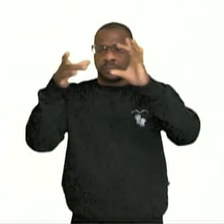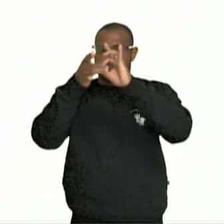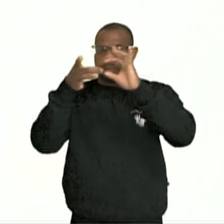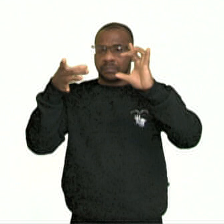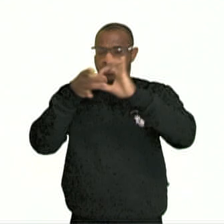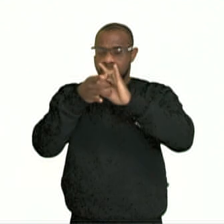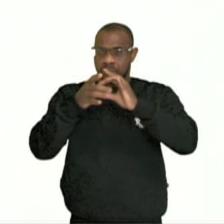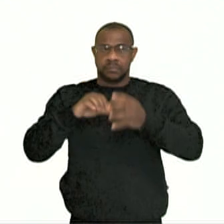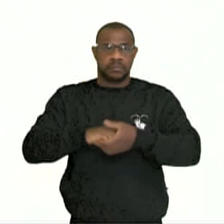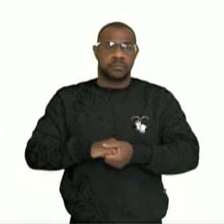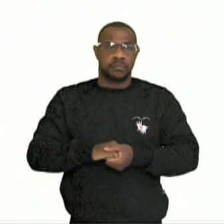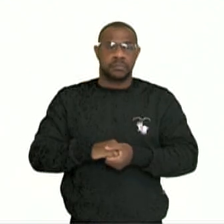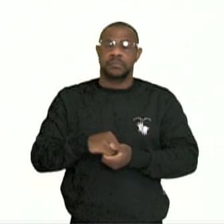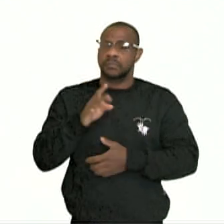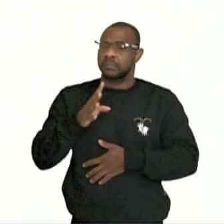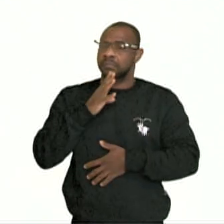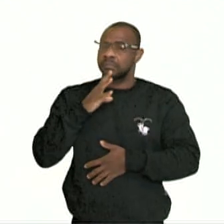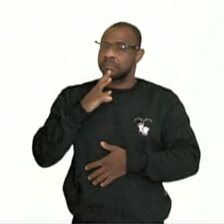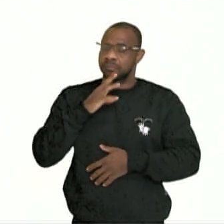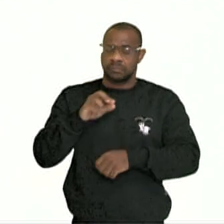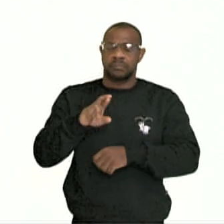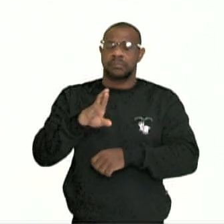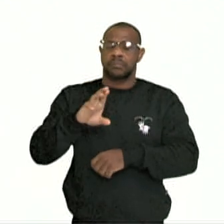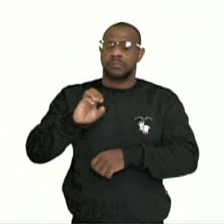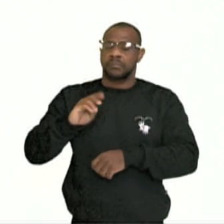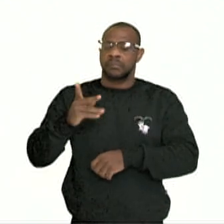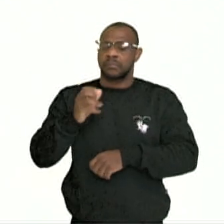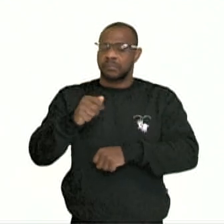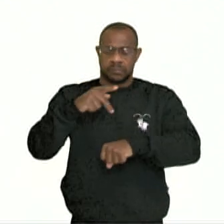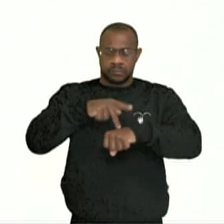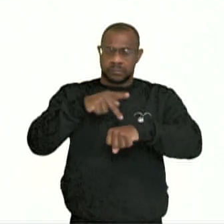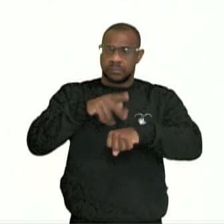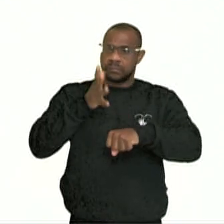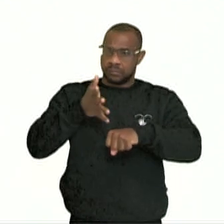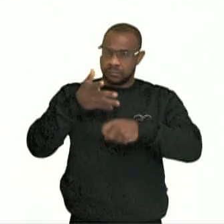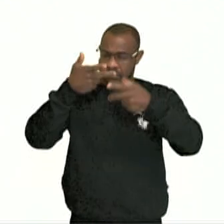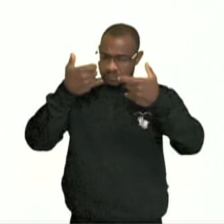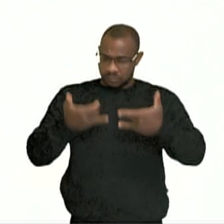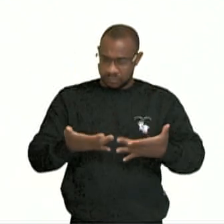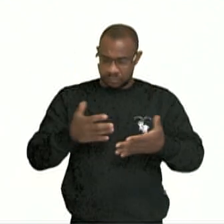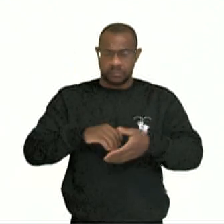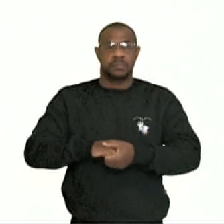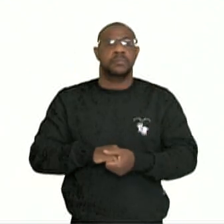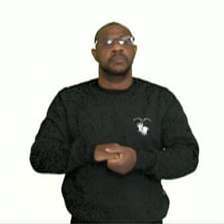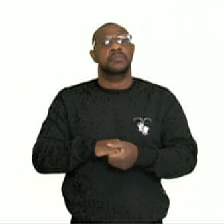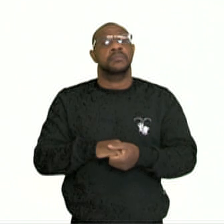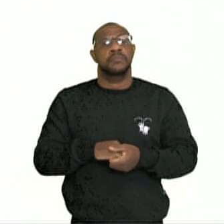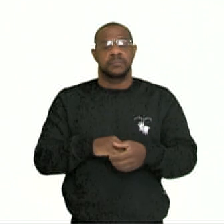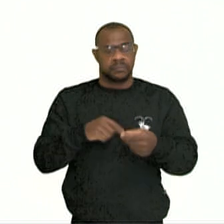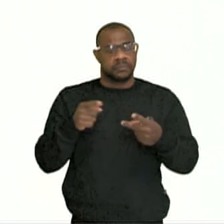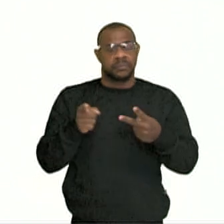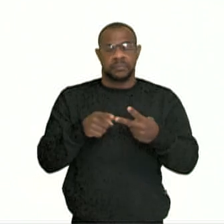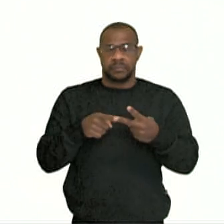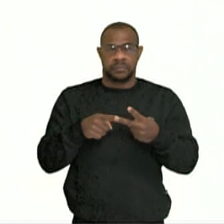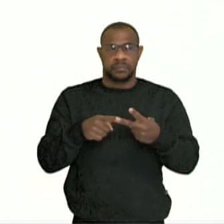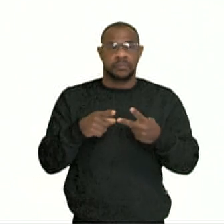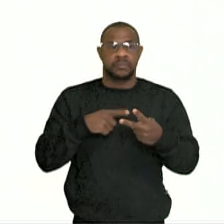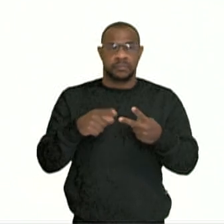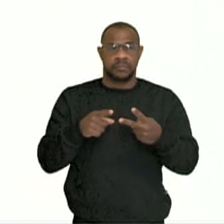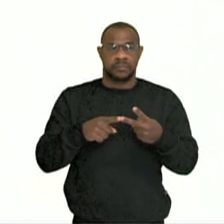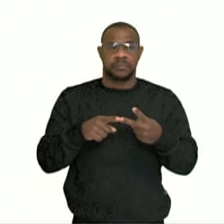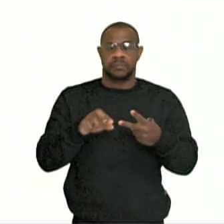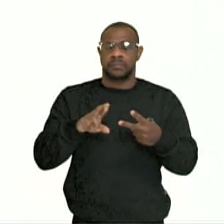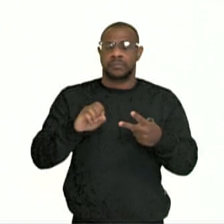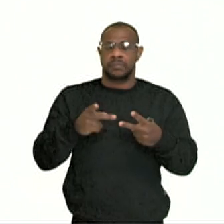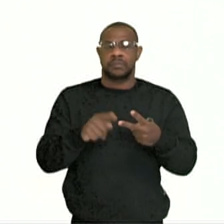legal! Nós já conhecemos as rochas ígneas ou magmáticas, primeiro tipo. Segundo tipo, as rochas o